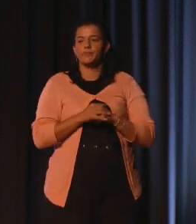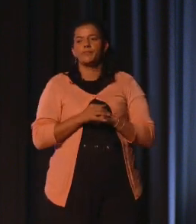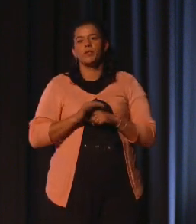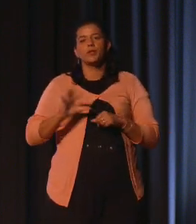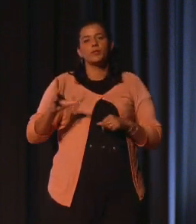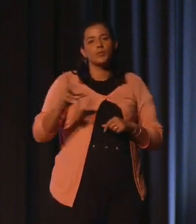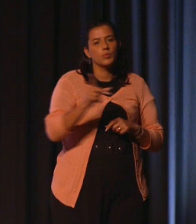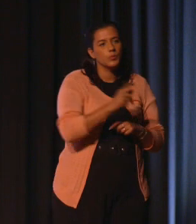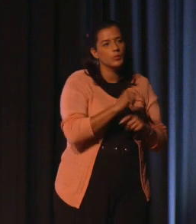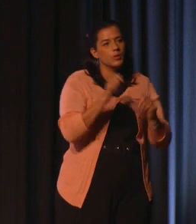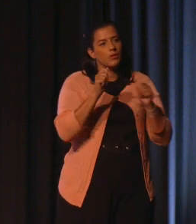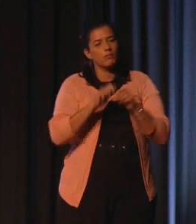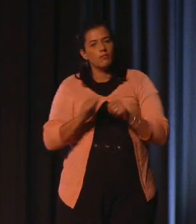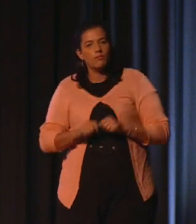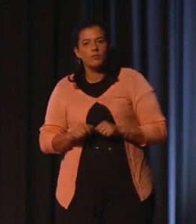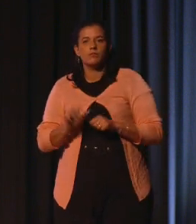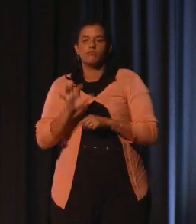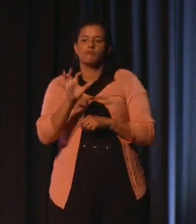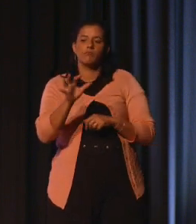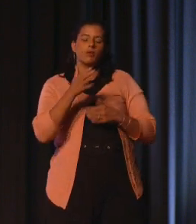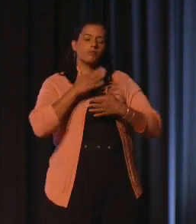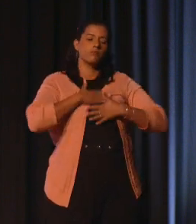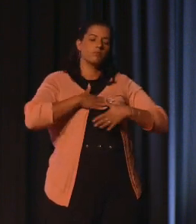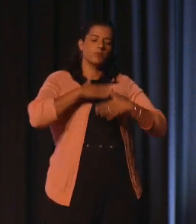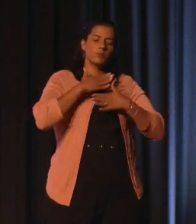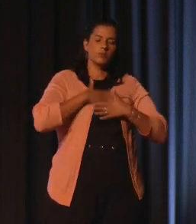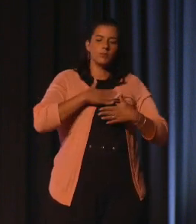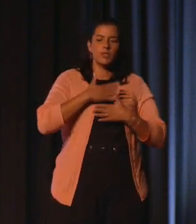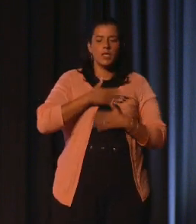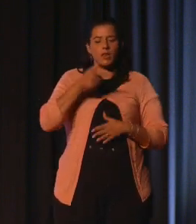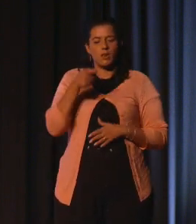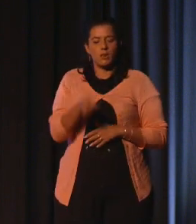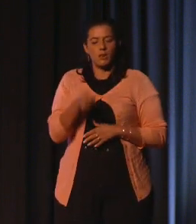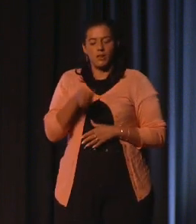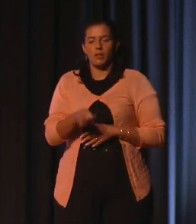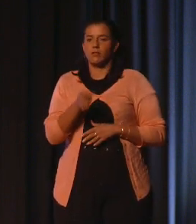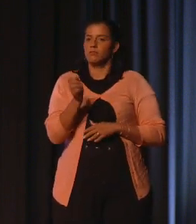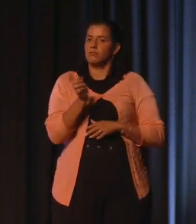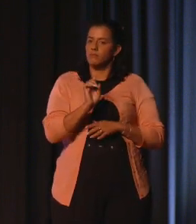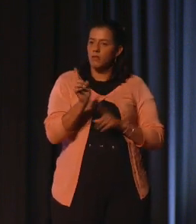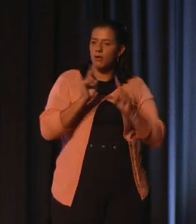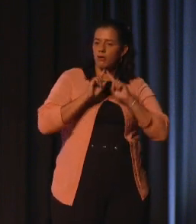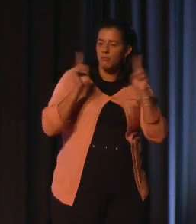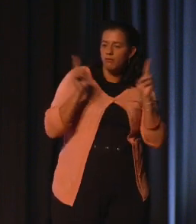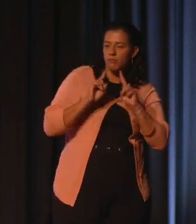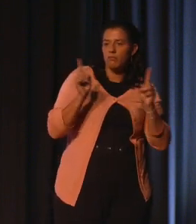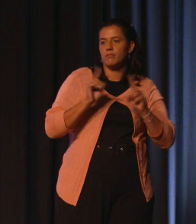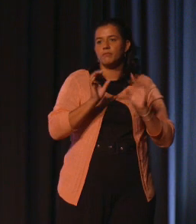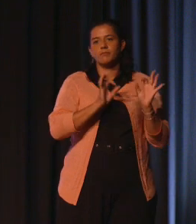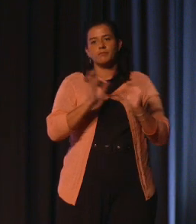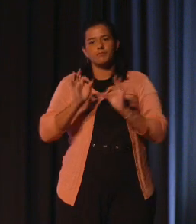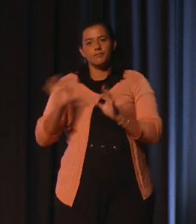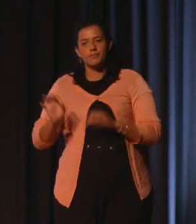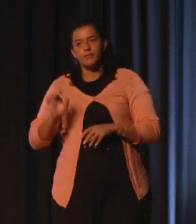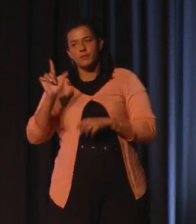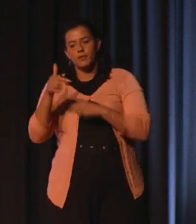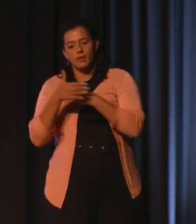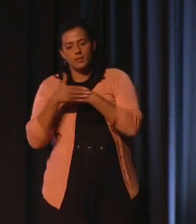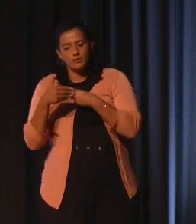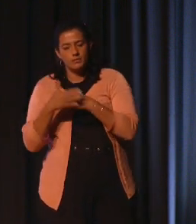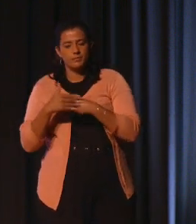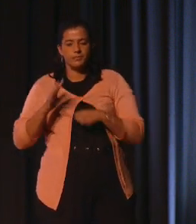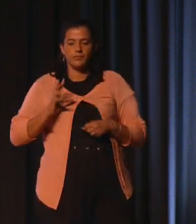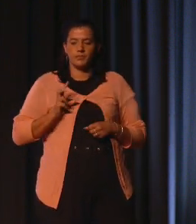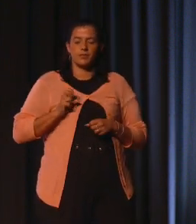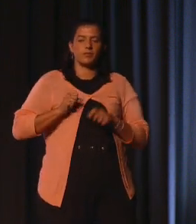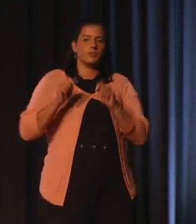tudo feito de uma maneira muito tranquila, sem estar punindo, sem estar criticando, é de uma maneira de amorosidade para